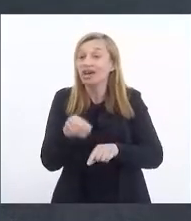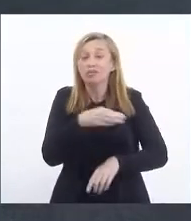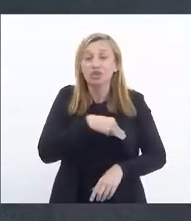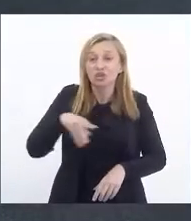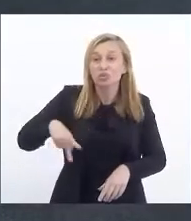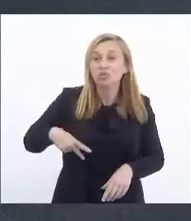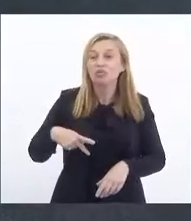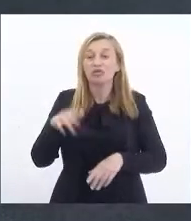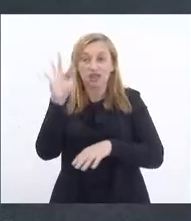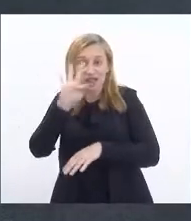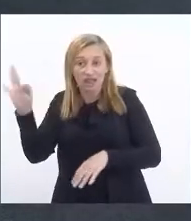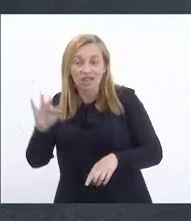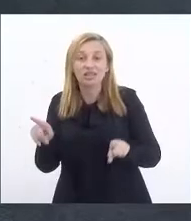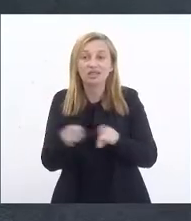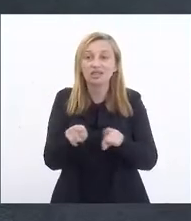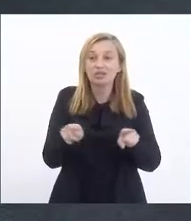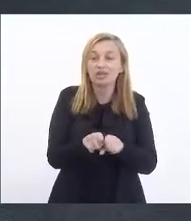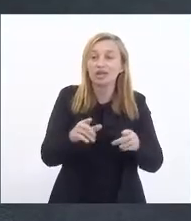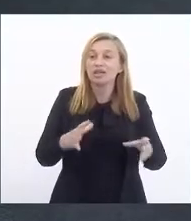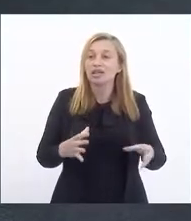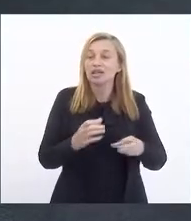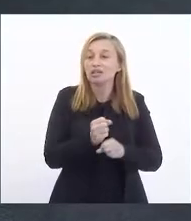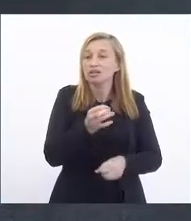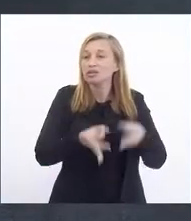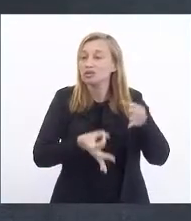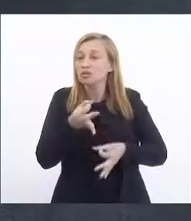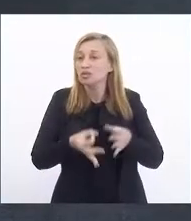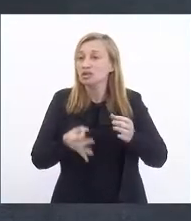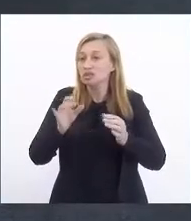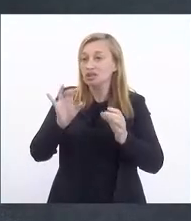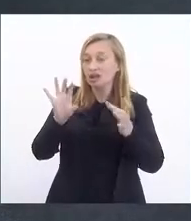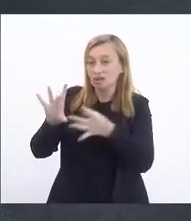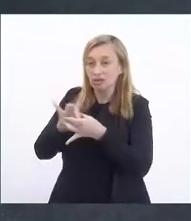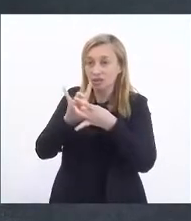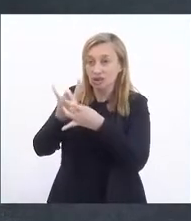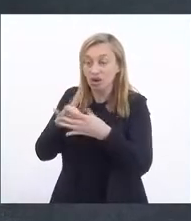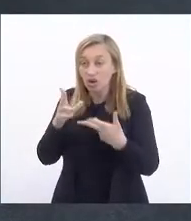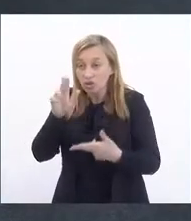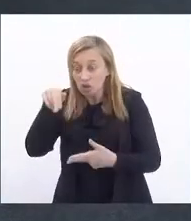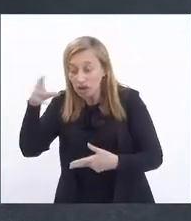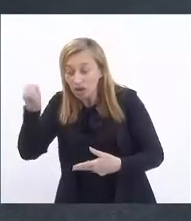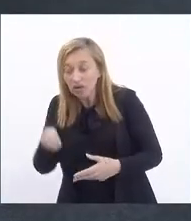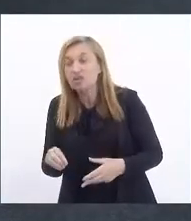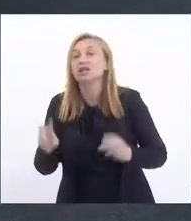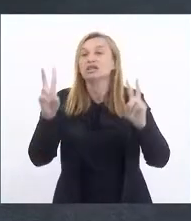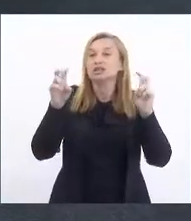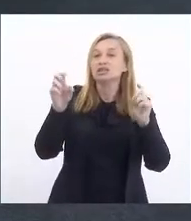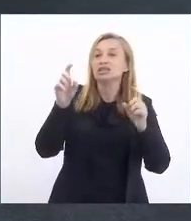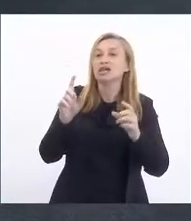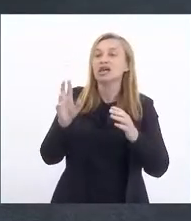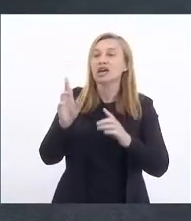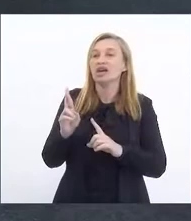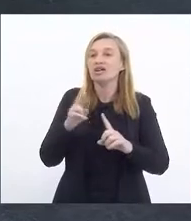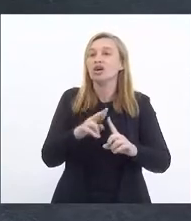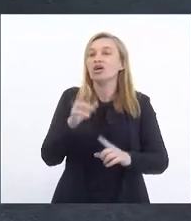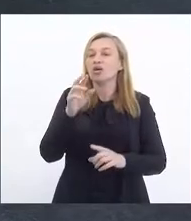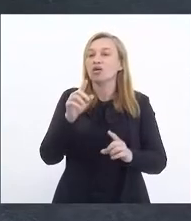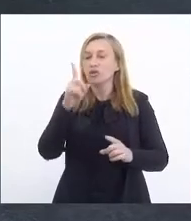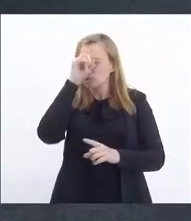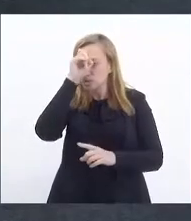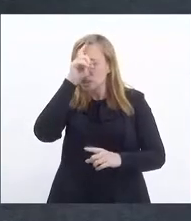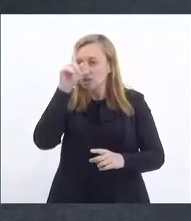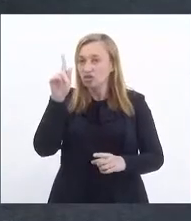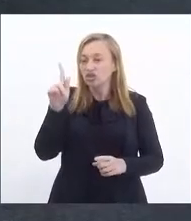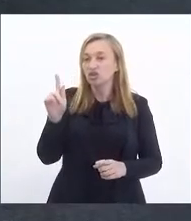público federal e ao tribunal de contas da união embora o fato se refira ao hospital geral de bom